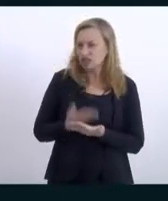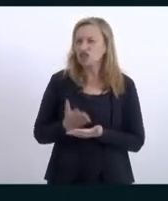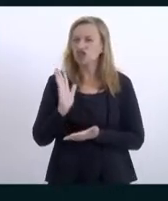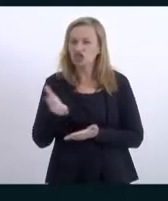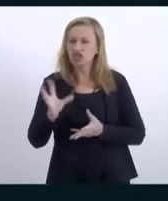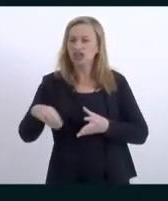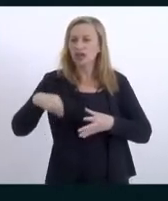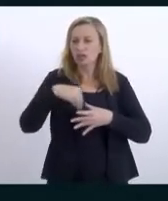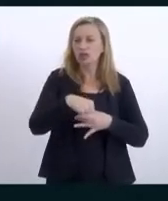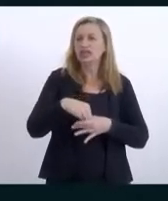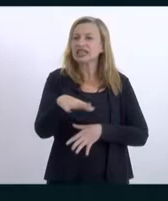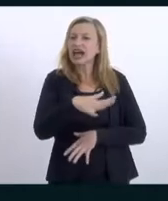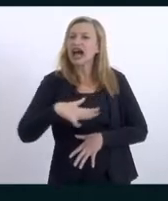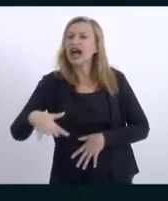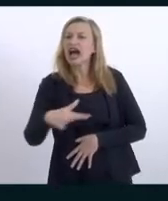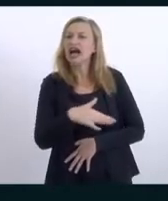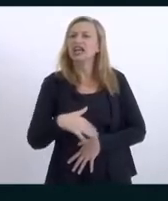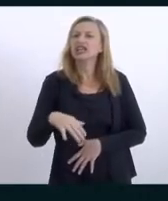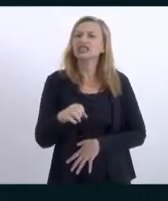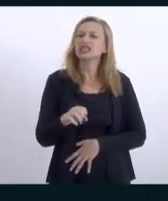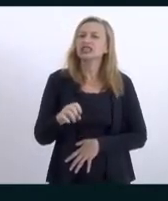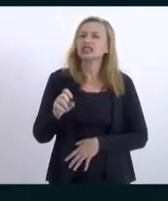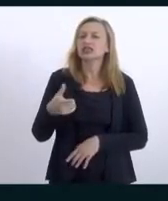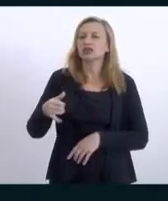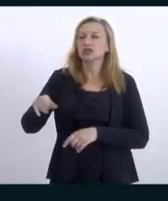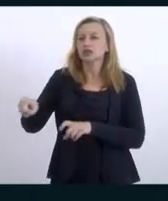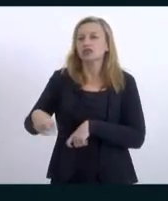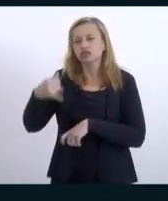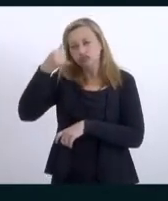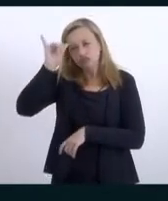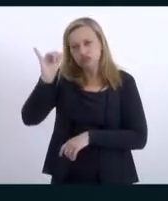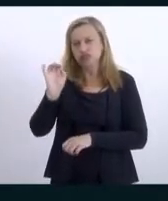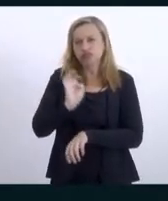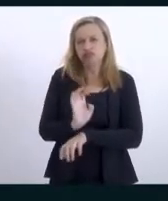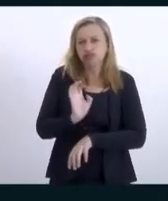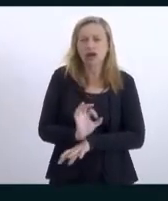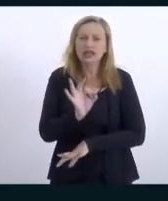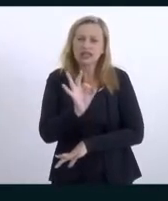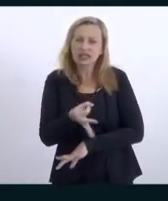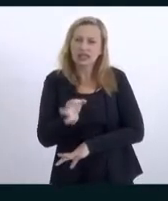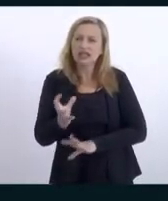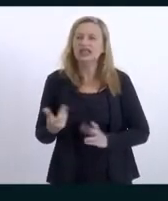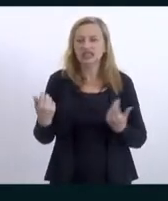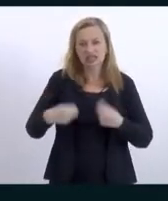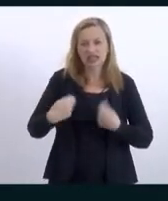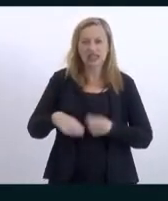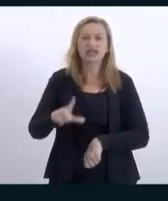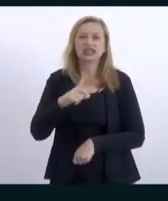área do setor agropecuário do Estado, que realmente carece